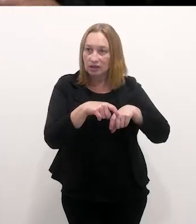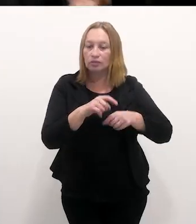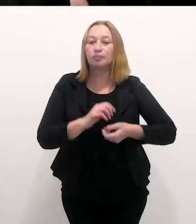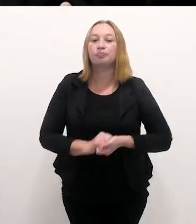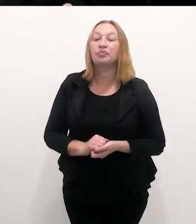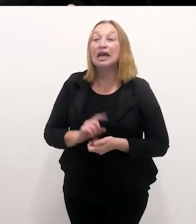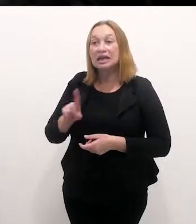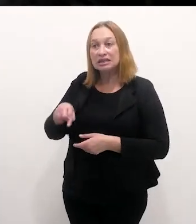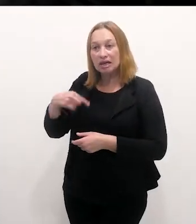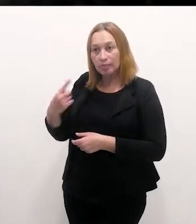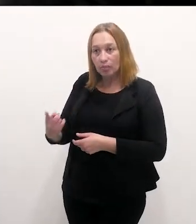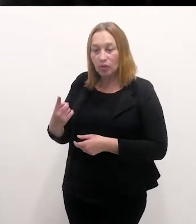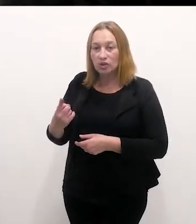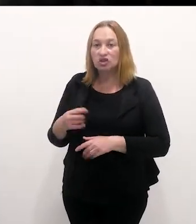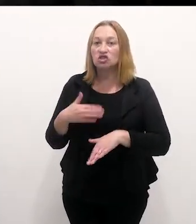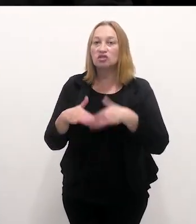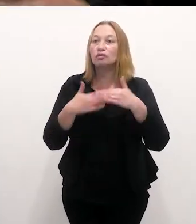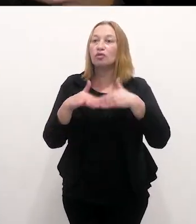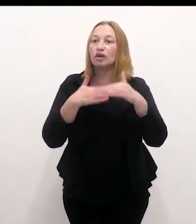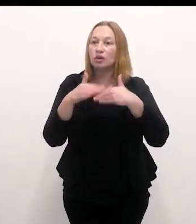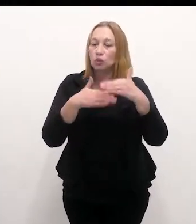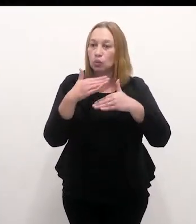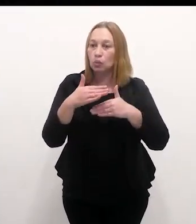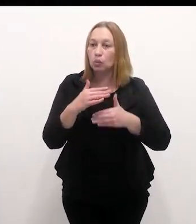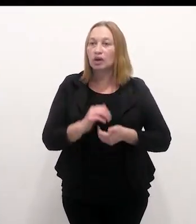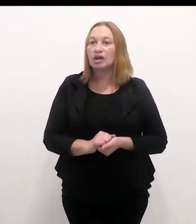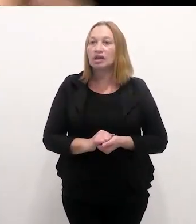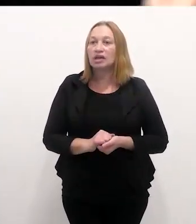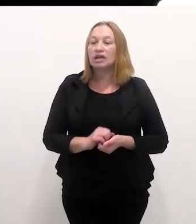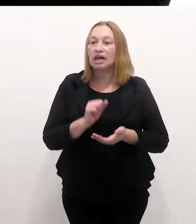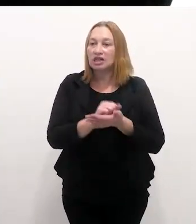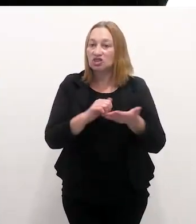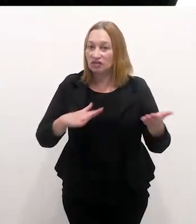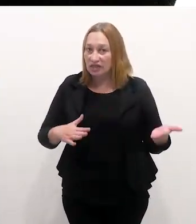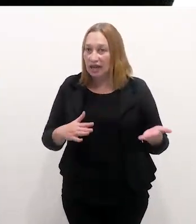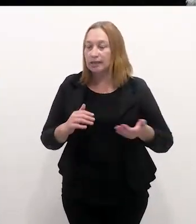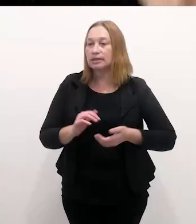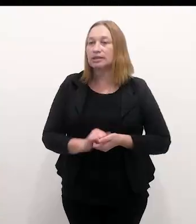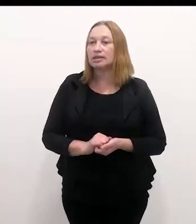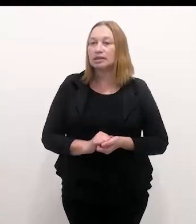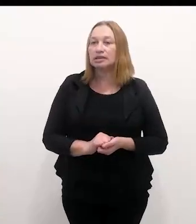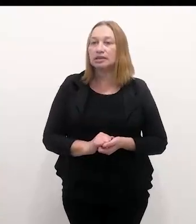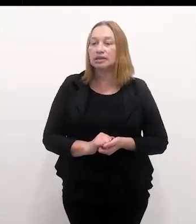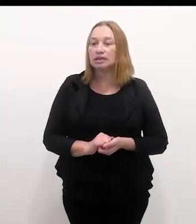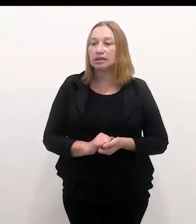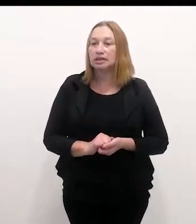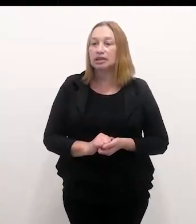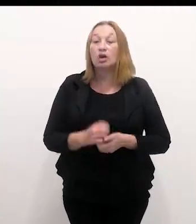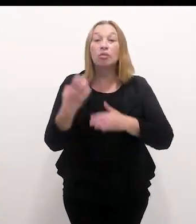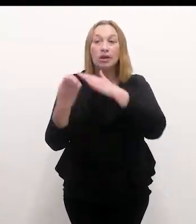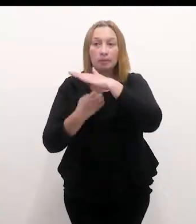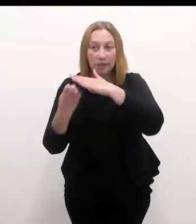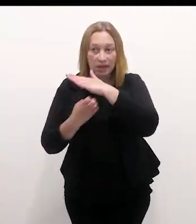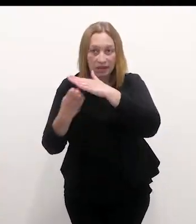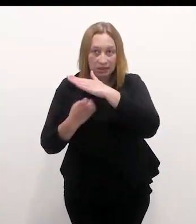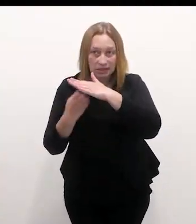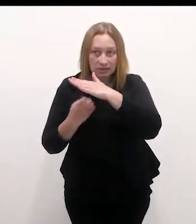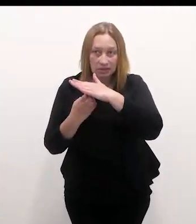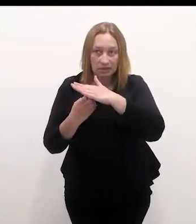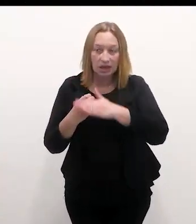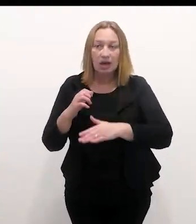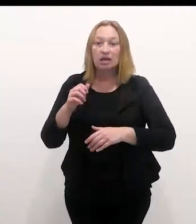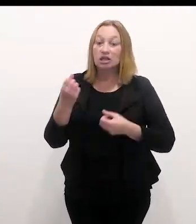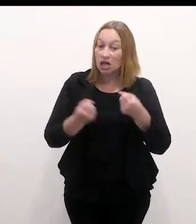setor agrícola. E depois desenvolveram a atividade deles como